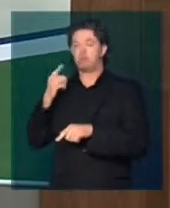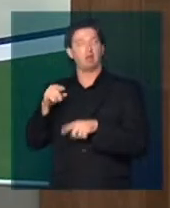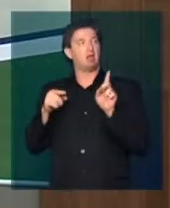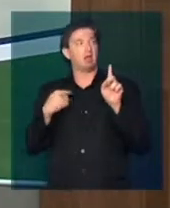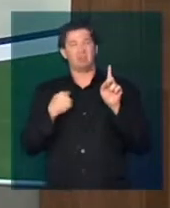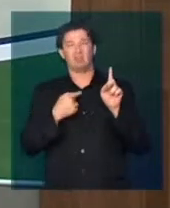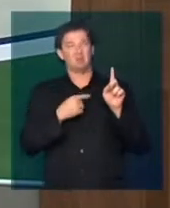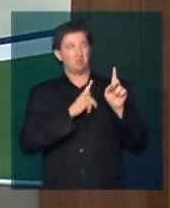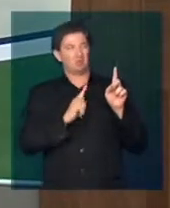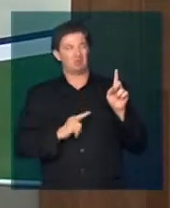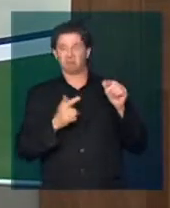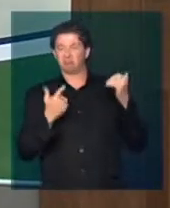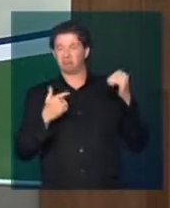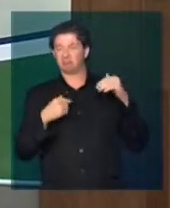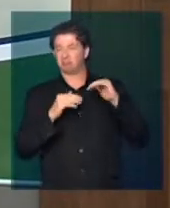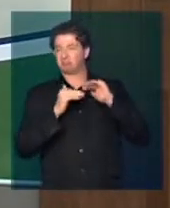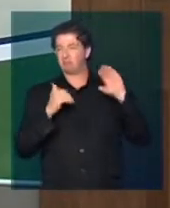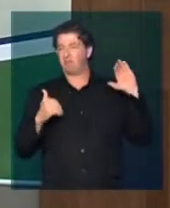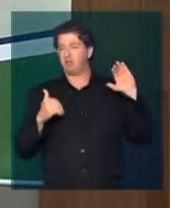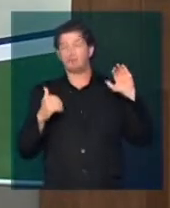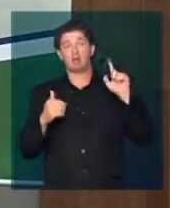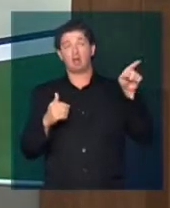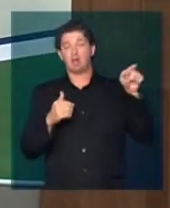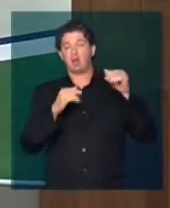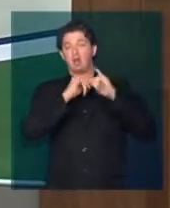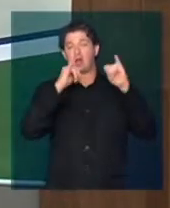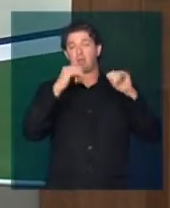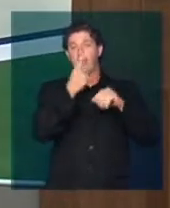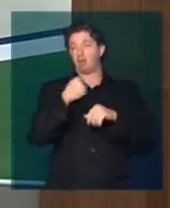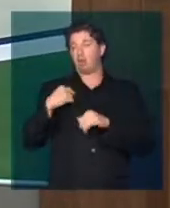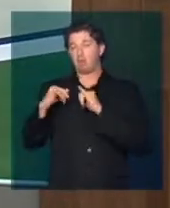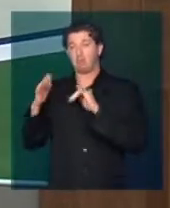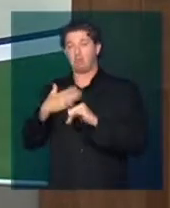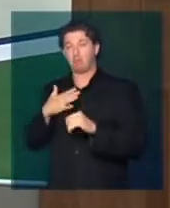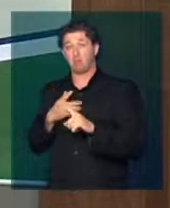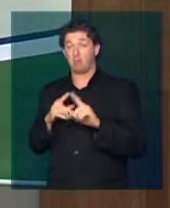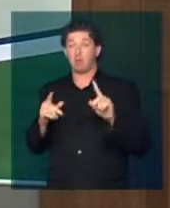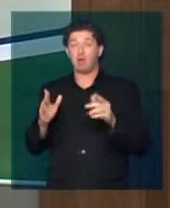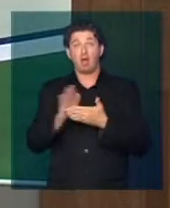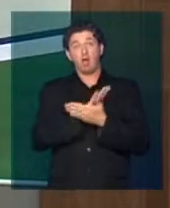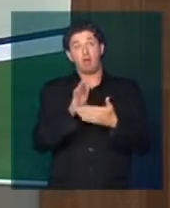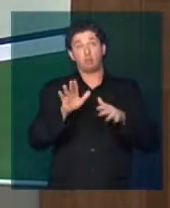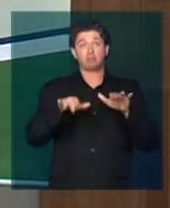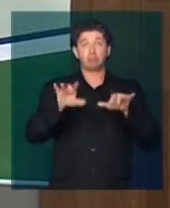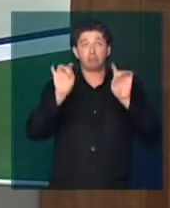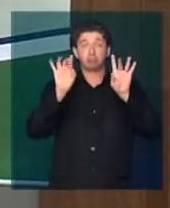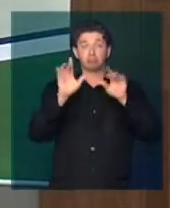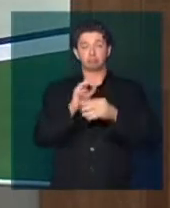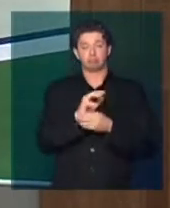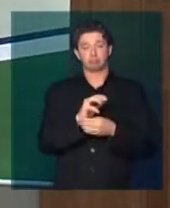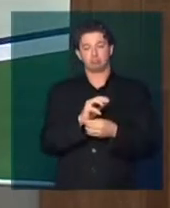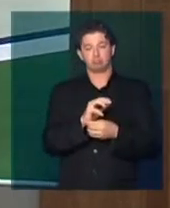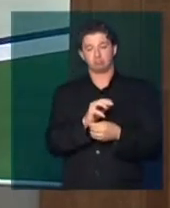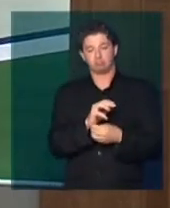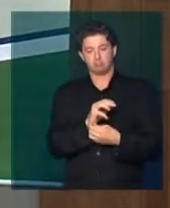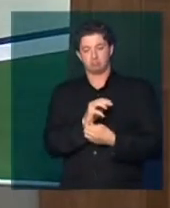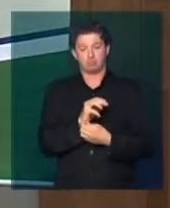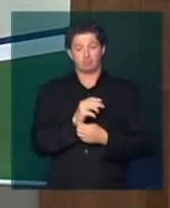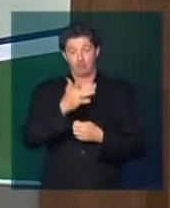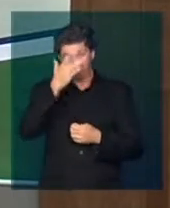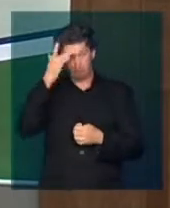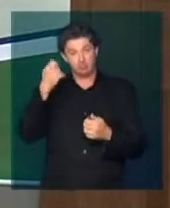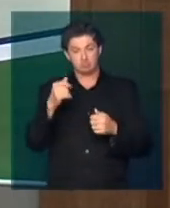mais o governador, ele já está cuidando, né, da eleição dele. Mas haverá casos excepcionais que a pessoa precisa